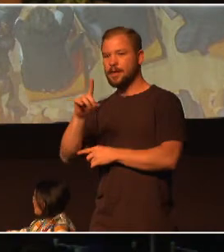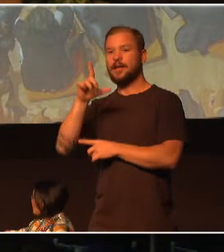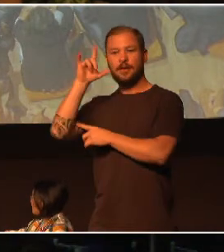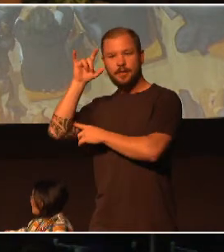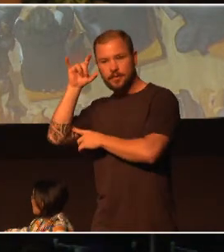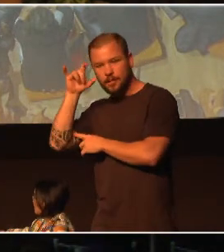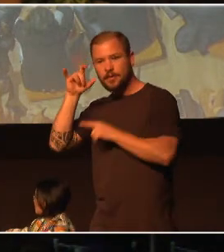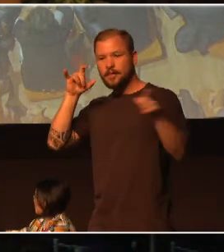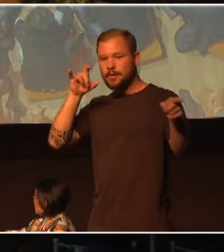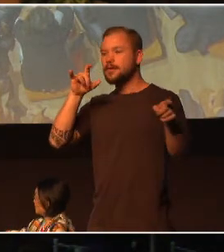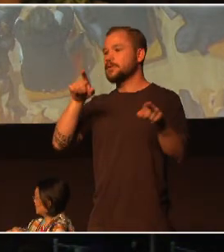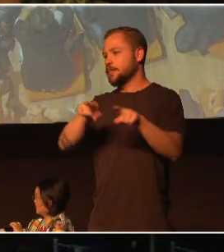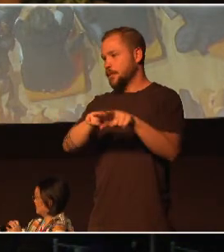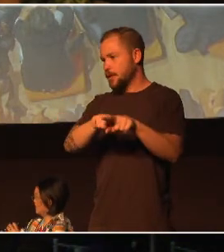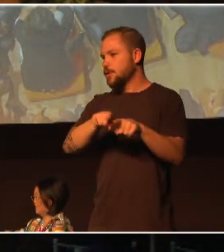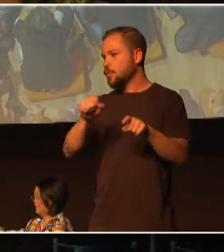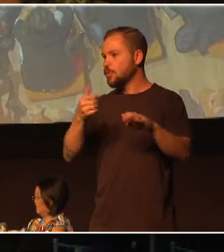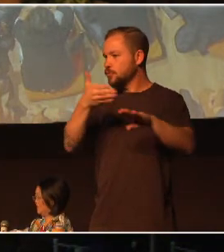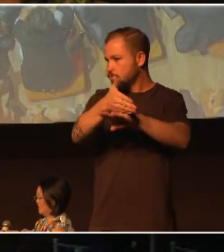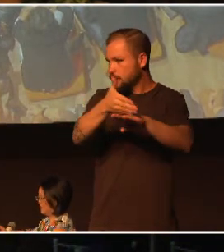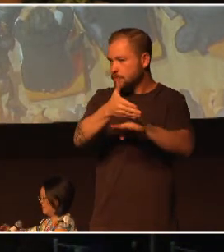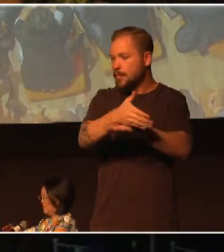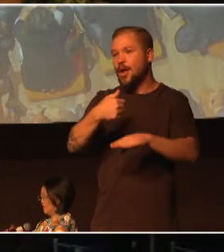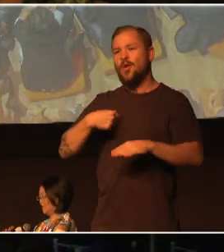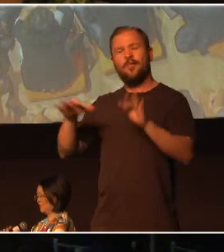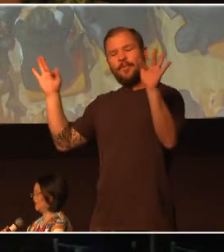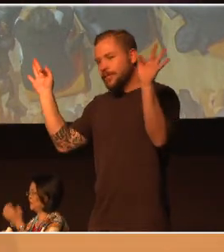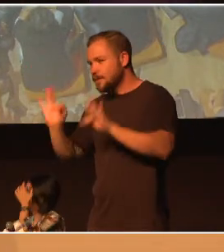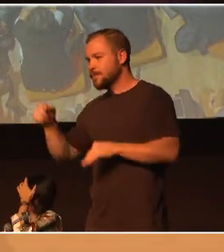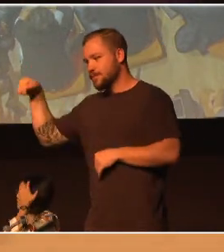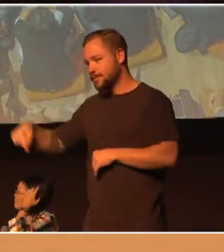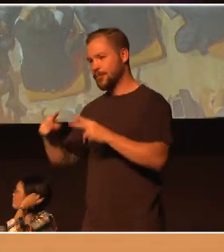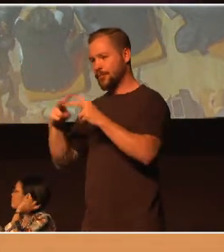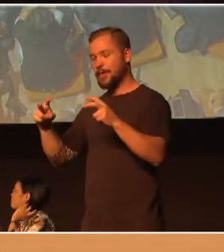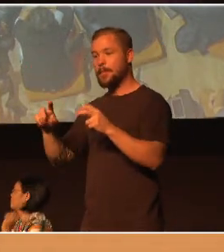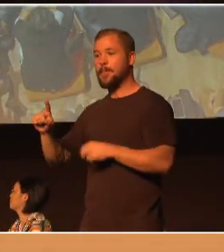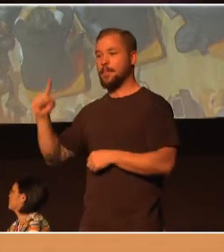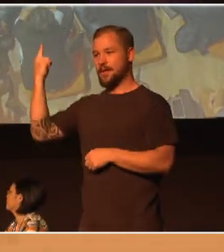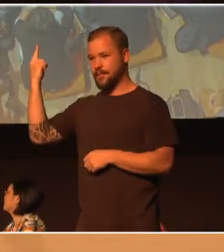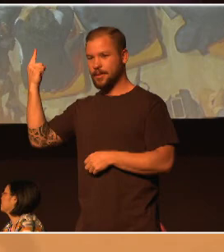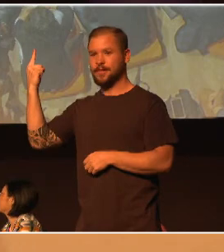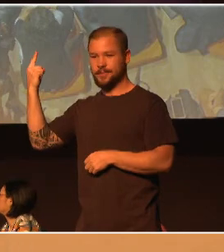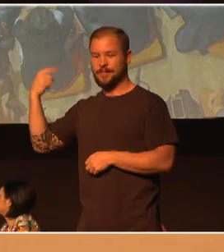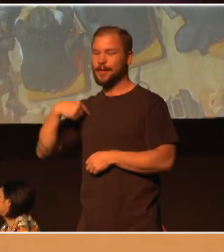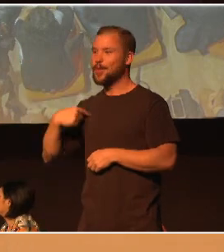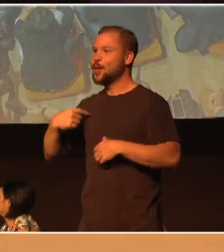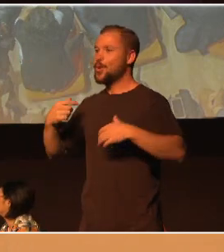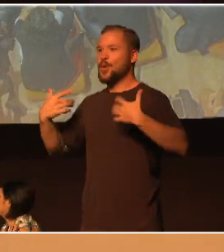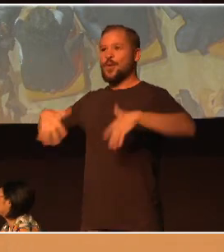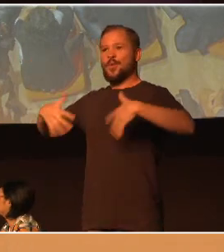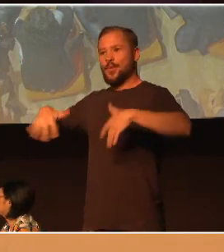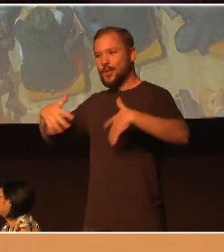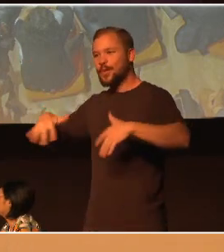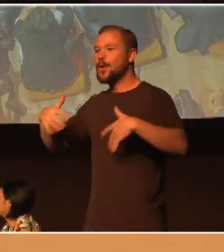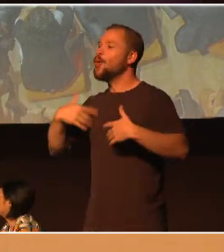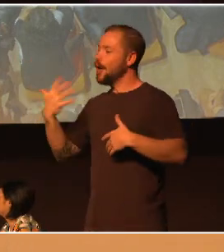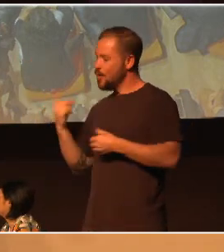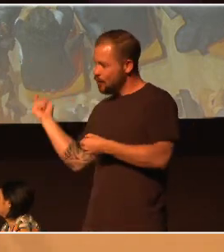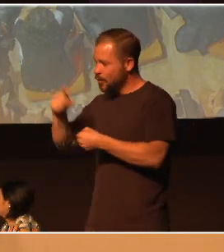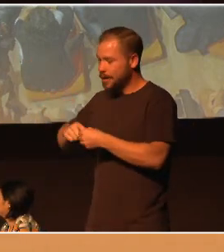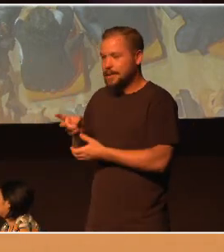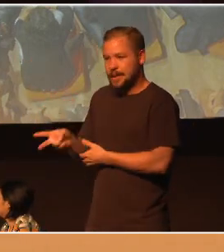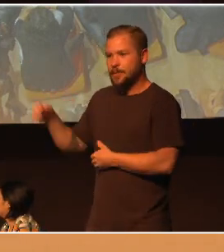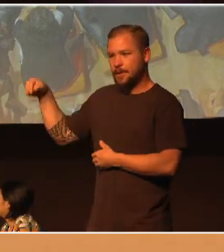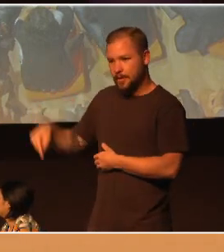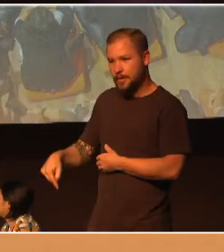Dendê, valedodendê.org, dizer que eu estou muito feliz de estar aqui em Floripa, a primeira vez aqui, então estou muito empolgado, quero voltar. E caso